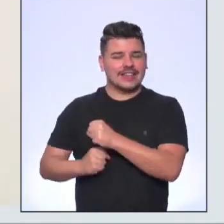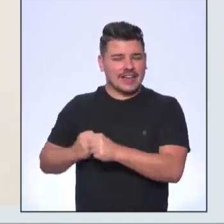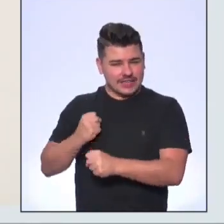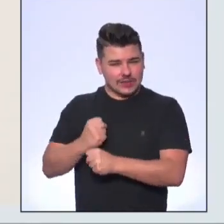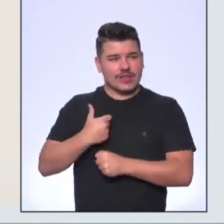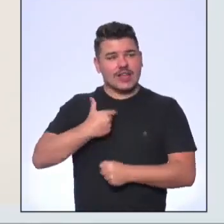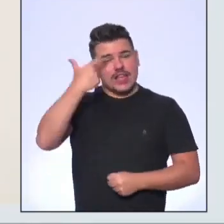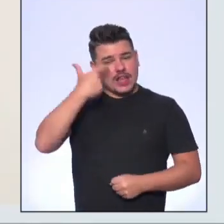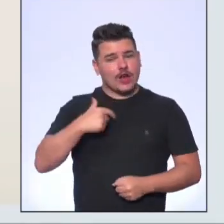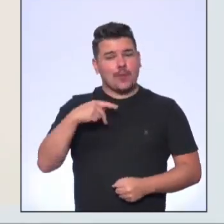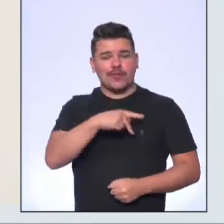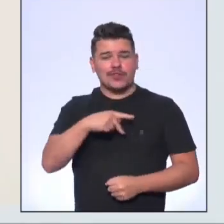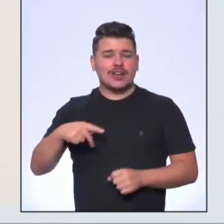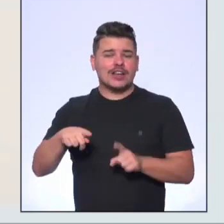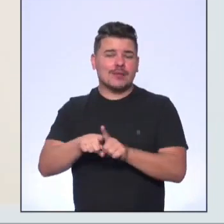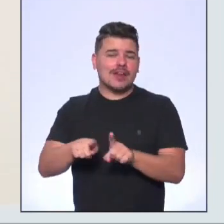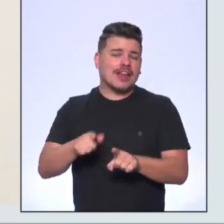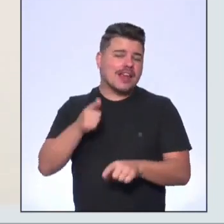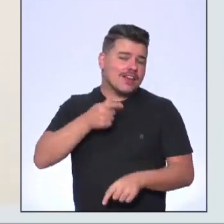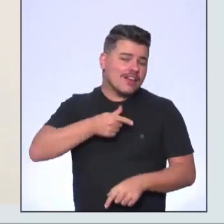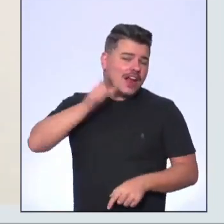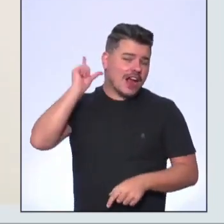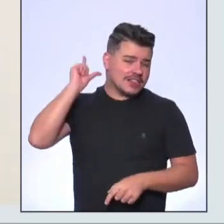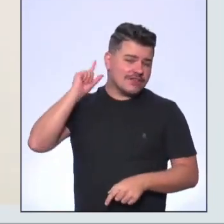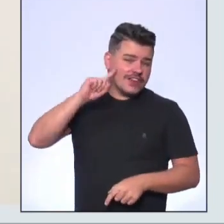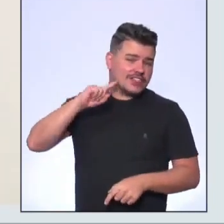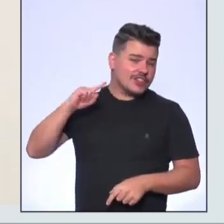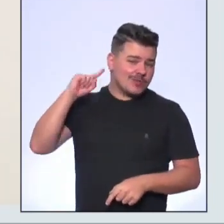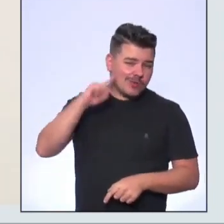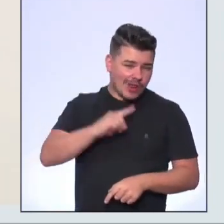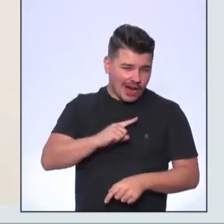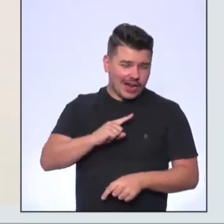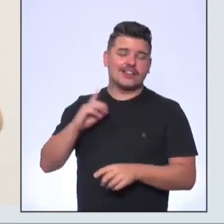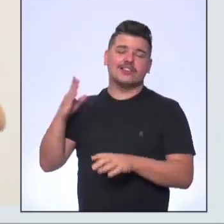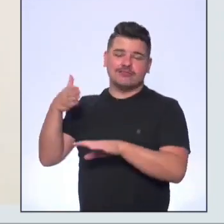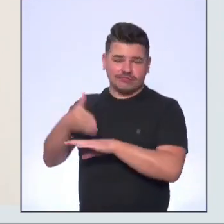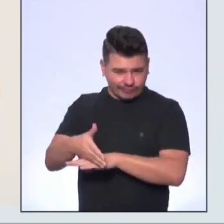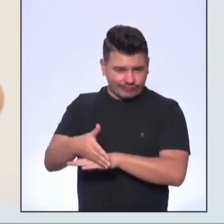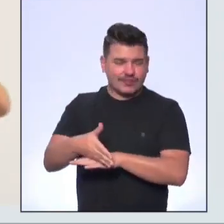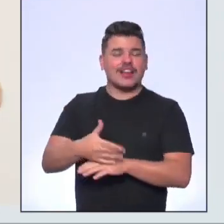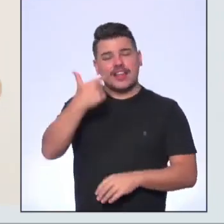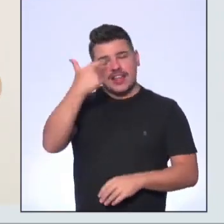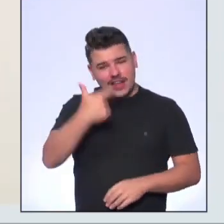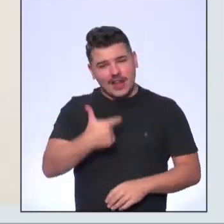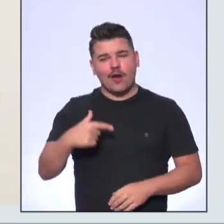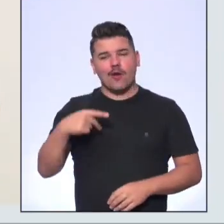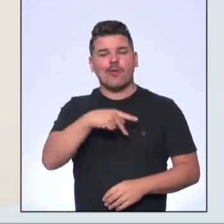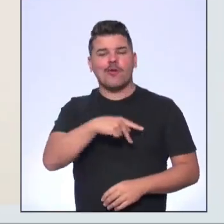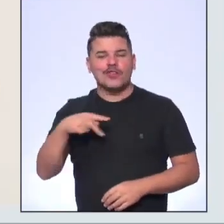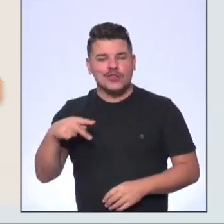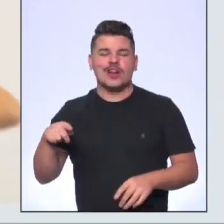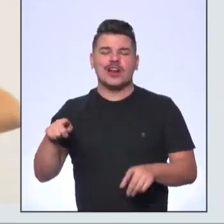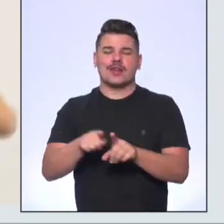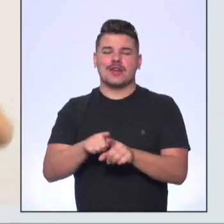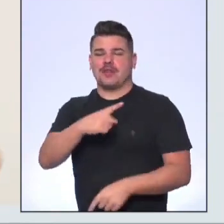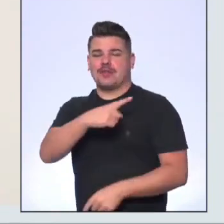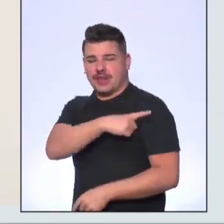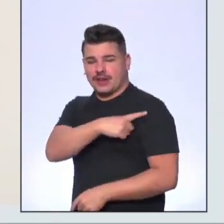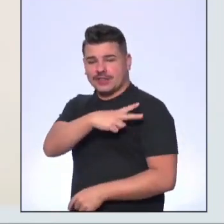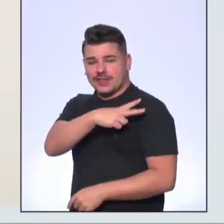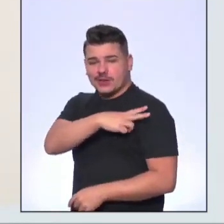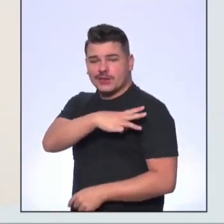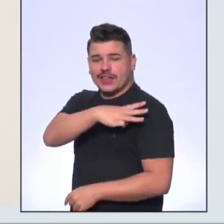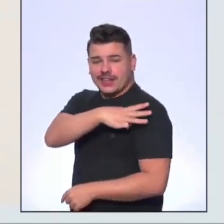de pré-vestibular, de preparatório para vestibular e também de turmas do primeiro, segundo e terceiro ano do